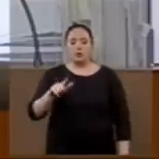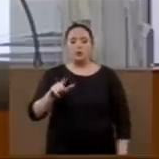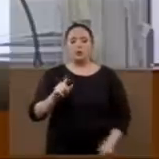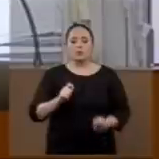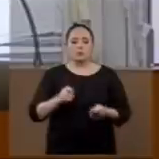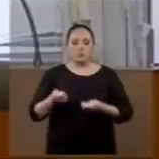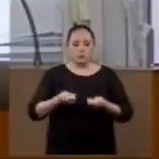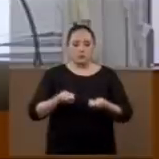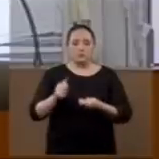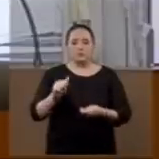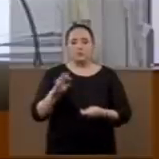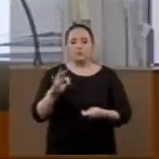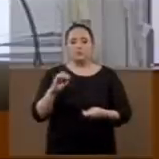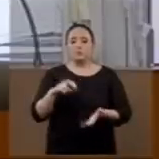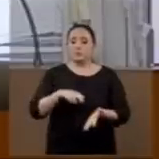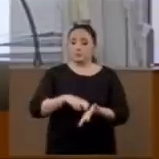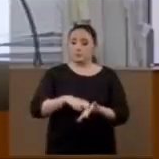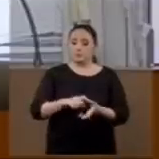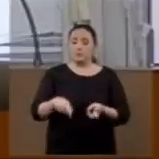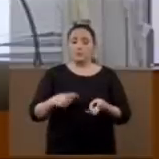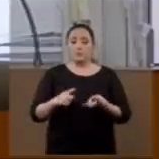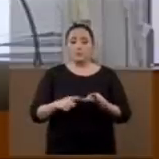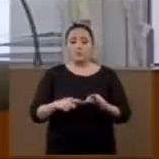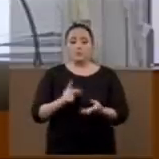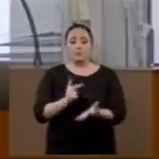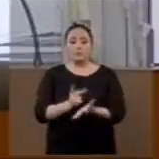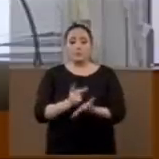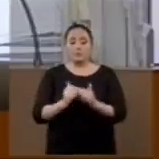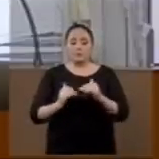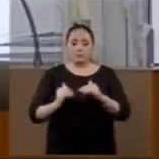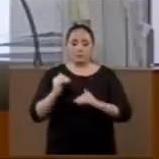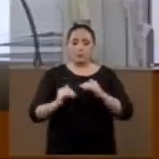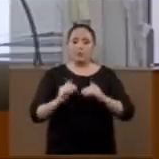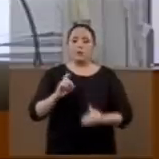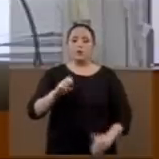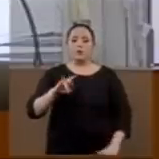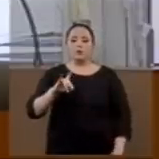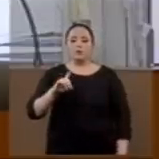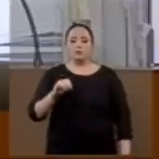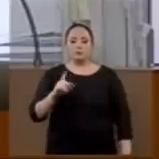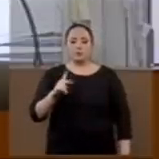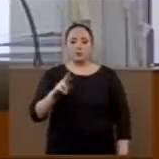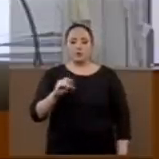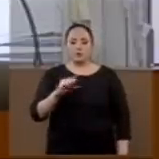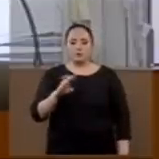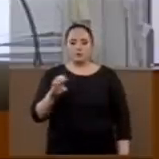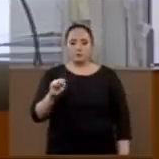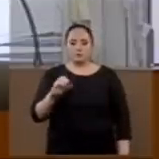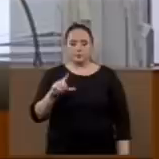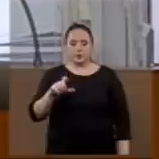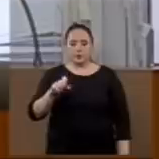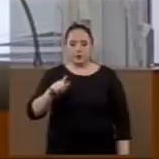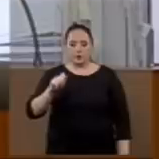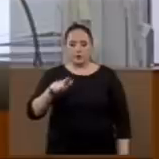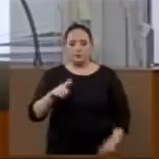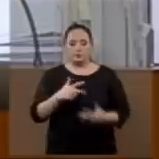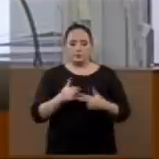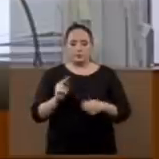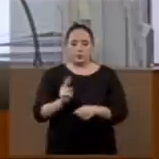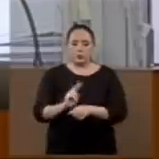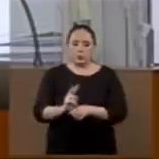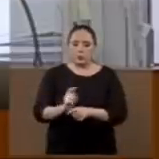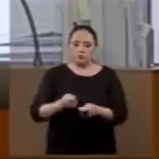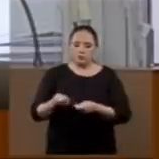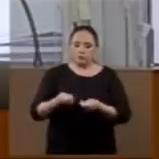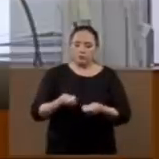aplicação de penalidade. 3. Manutenção proporcional e razoável do devido processo legal de controle da validade dos créditos